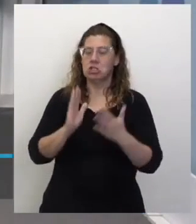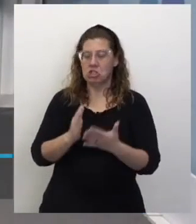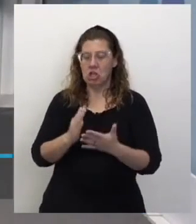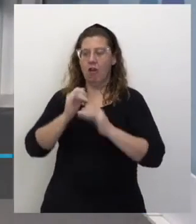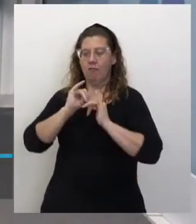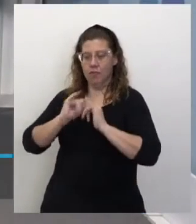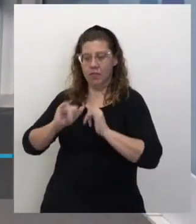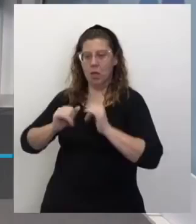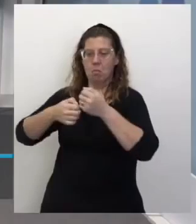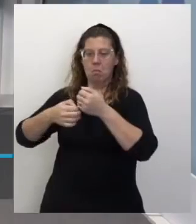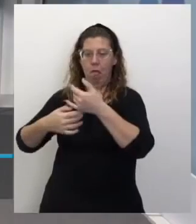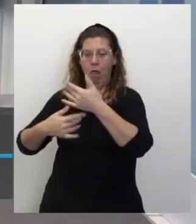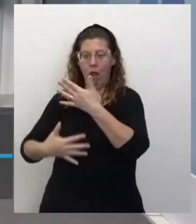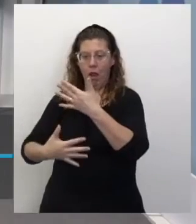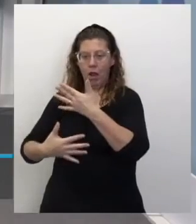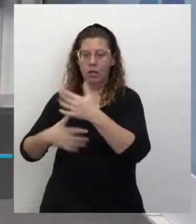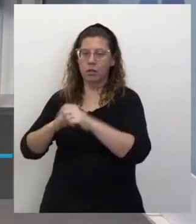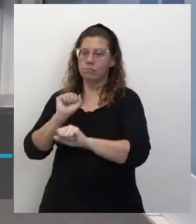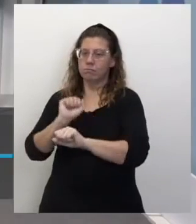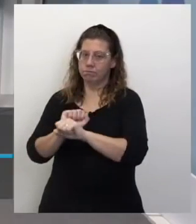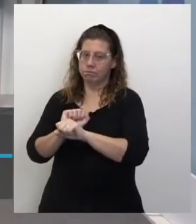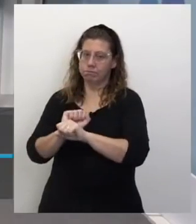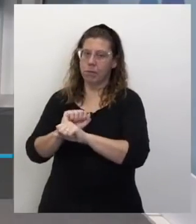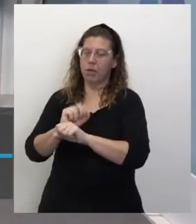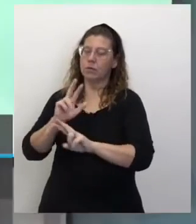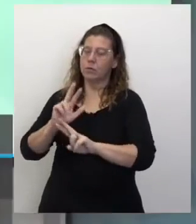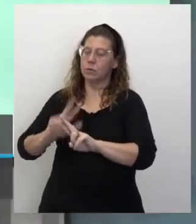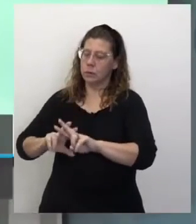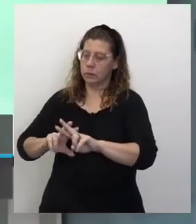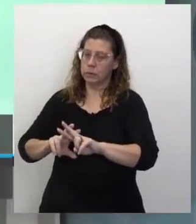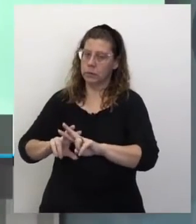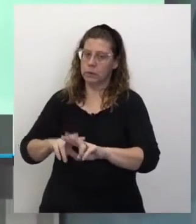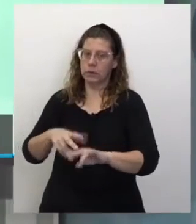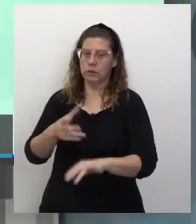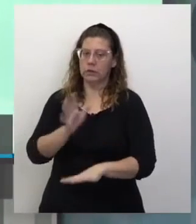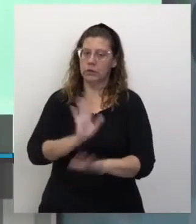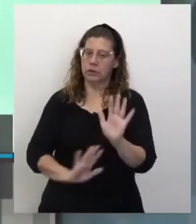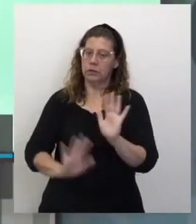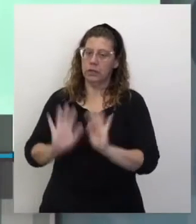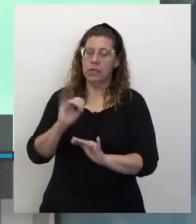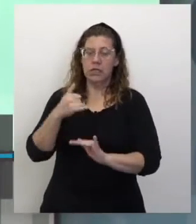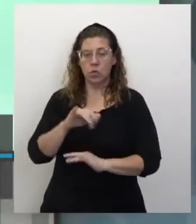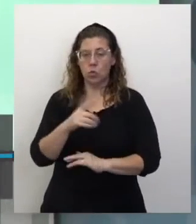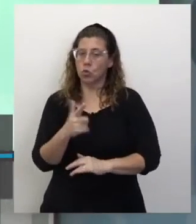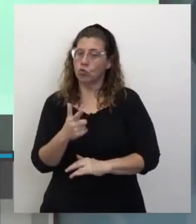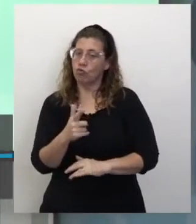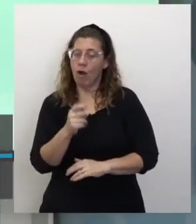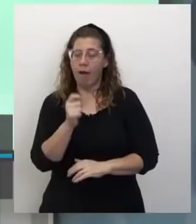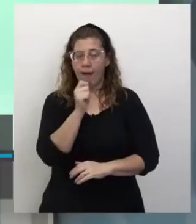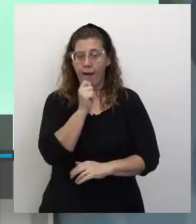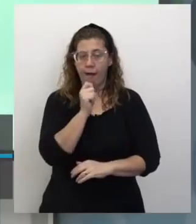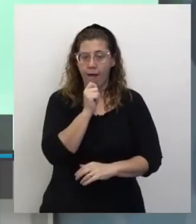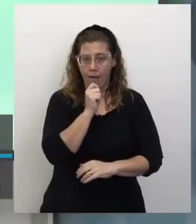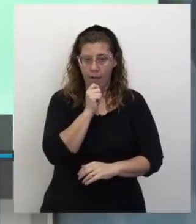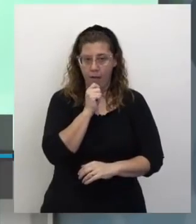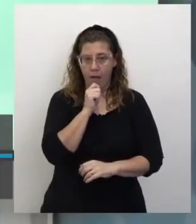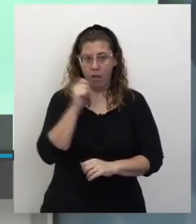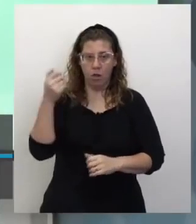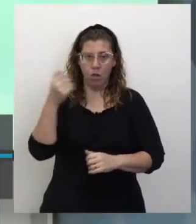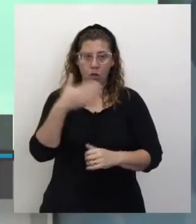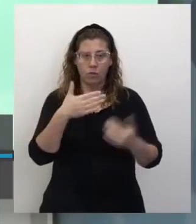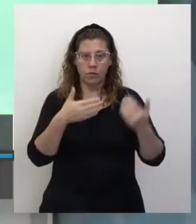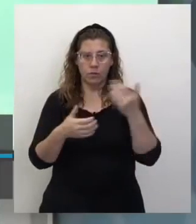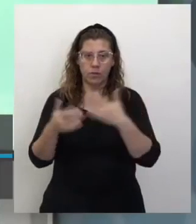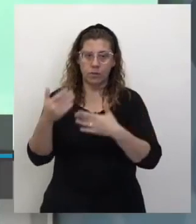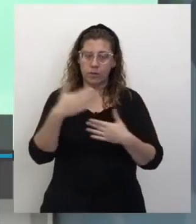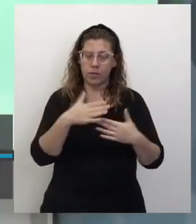travando, o pessoal da produção, o pessoal da técnica. Também se tiver, ou se não estiver ainda o slide no sistema, lá também